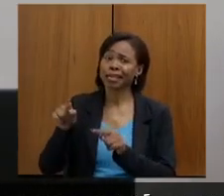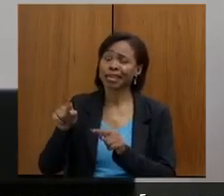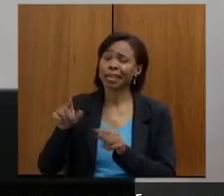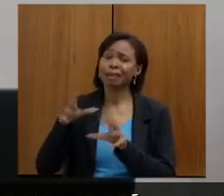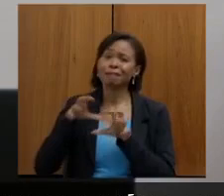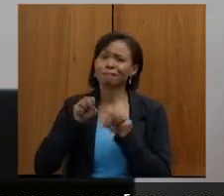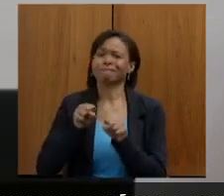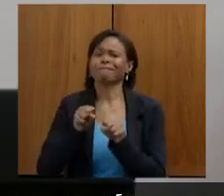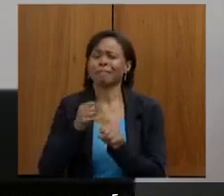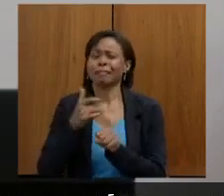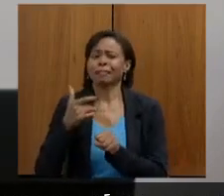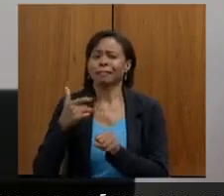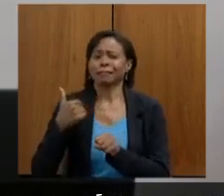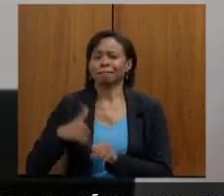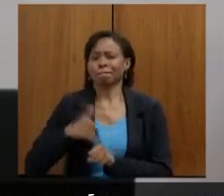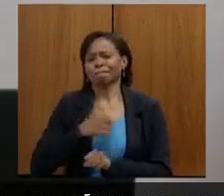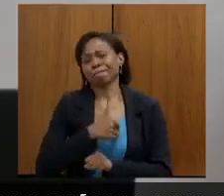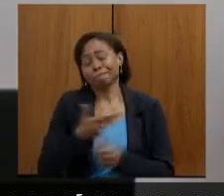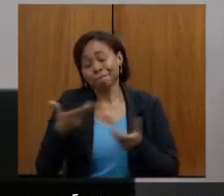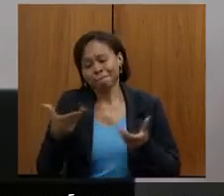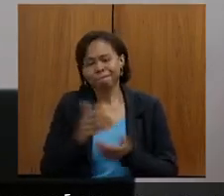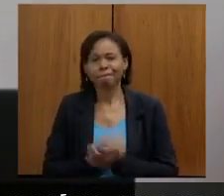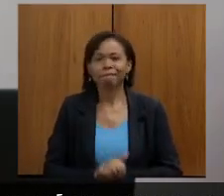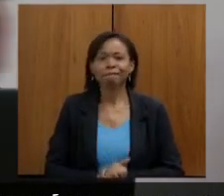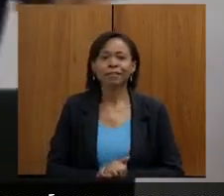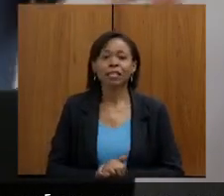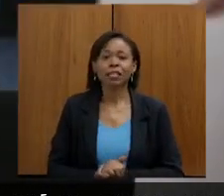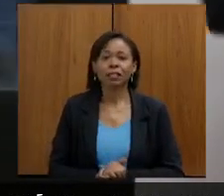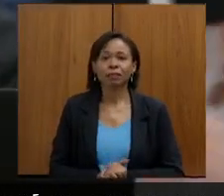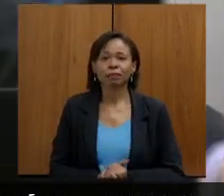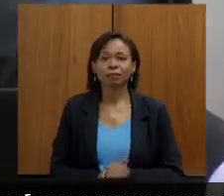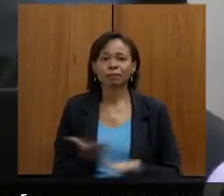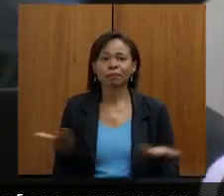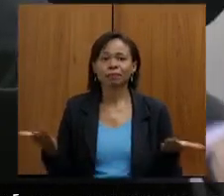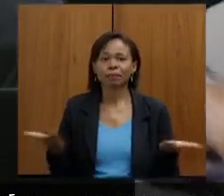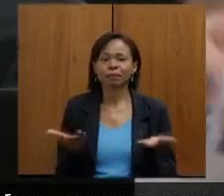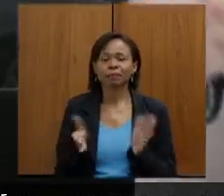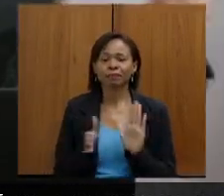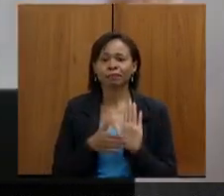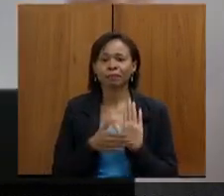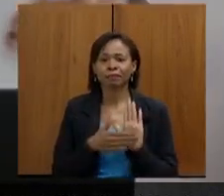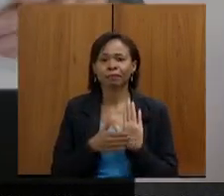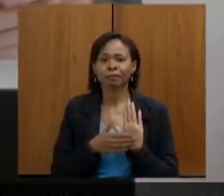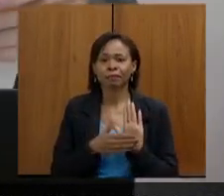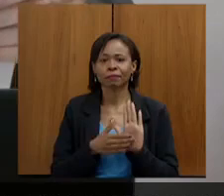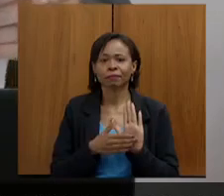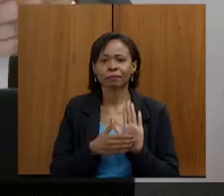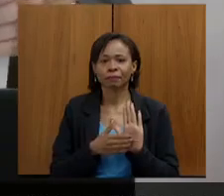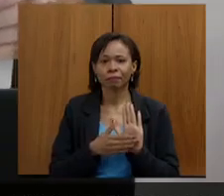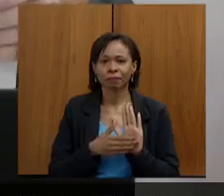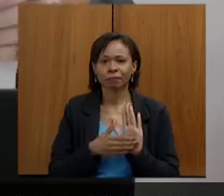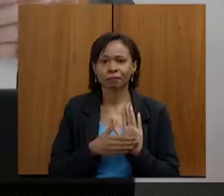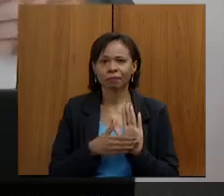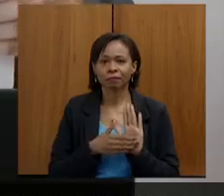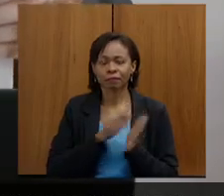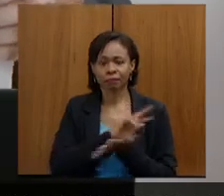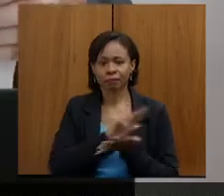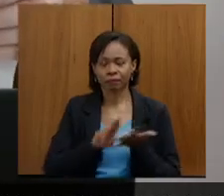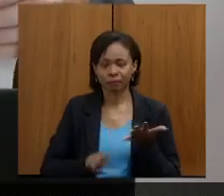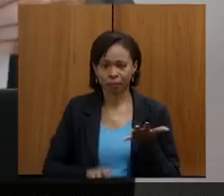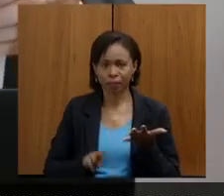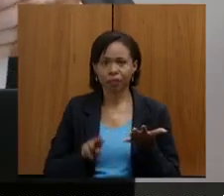passa-se a terceira fase do dia que compreende o recebendo discussão e votação de proposições da comissão sobre a mesa requerimento o deputado walberley